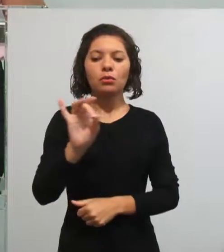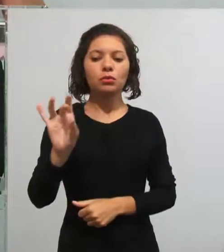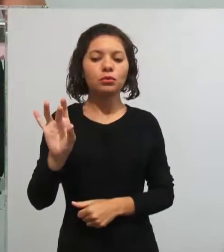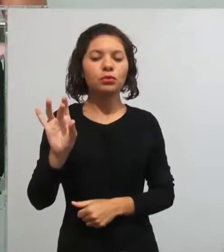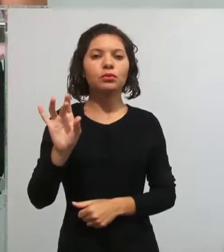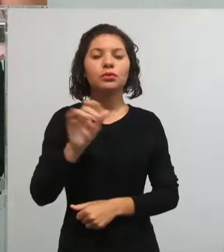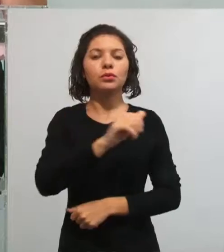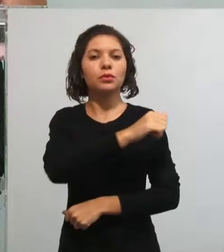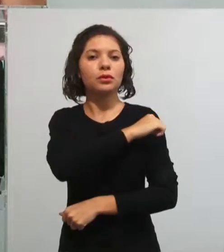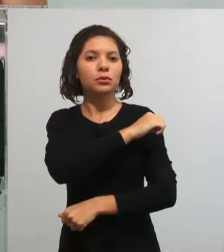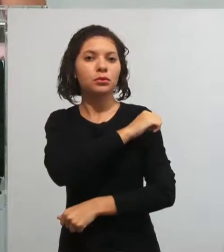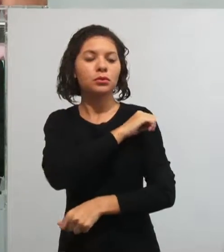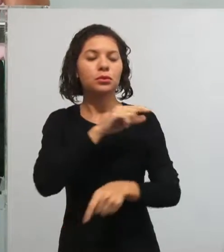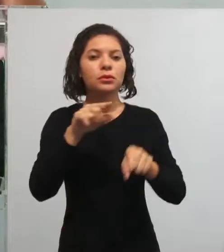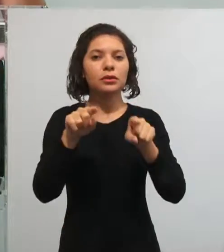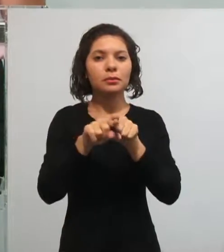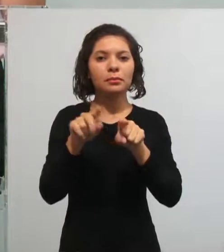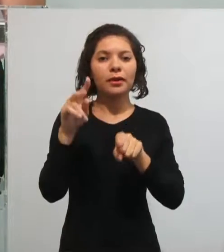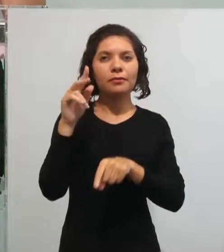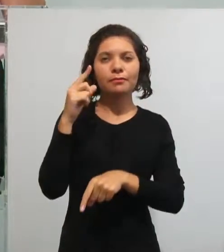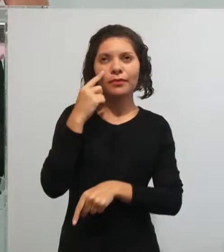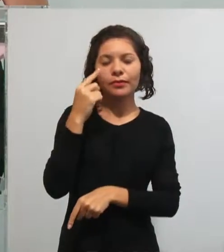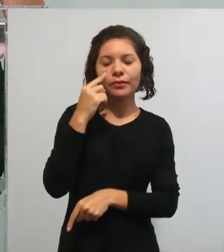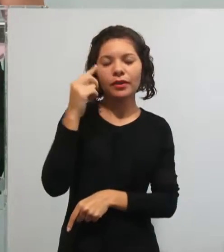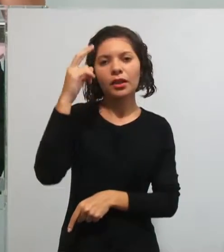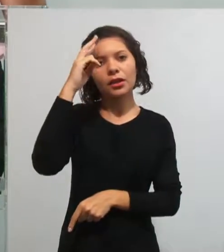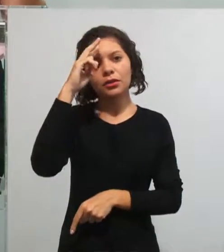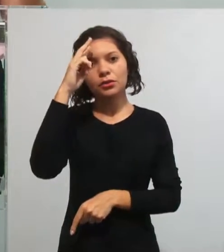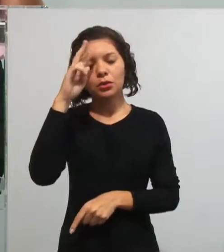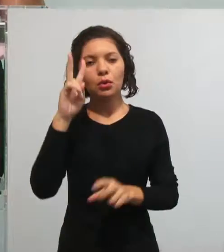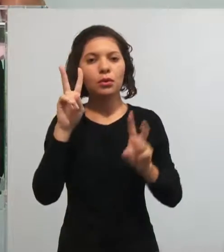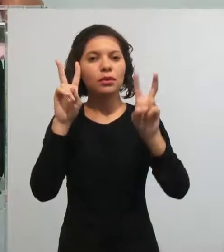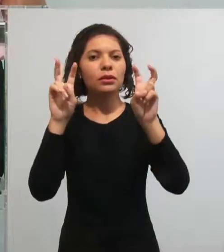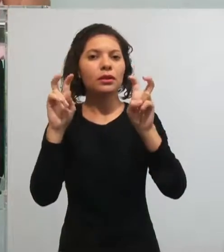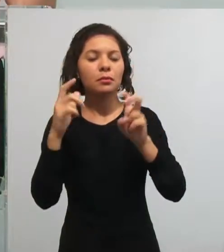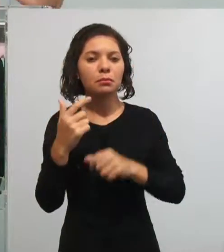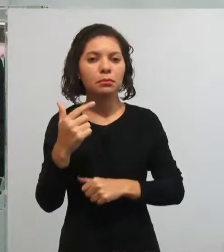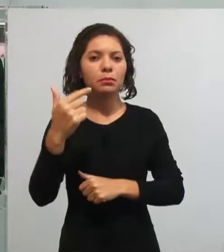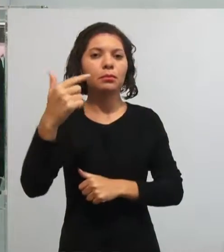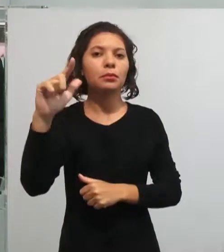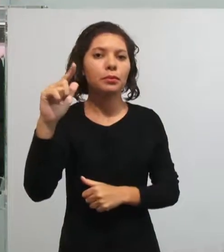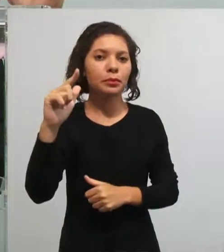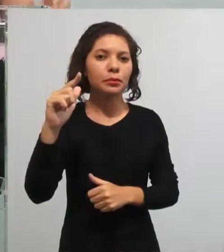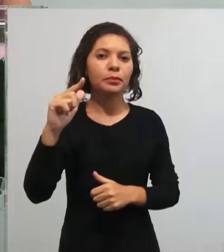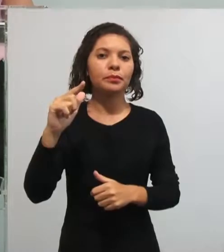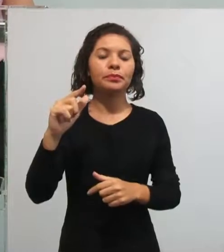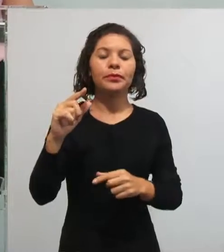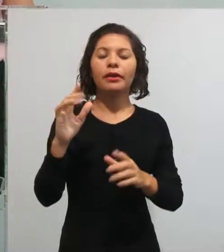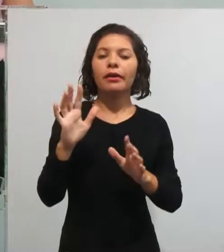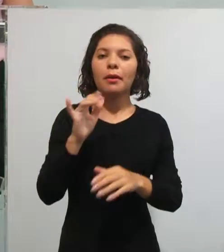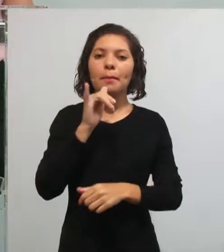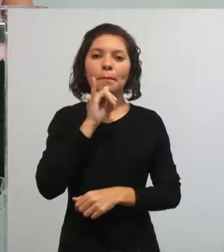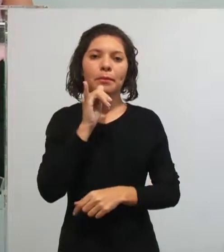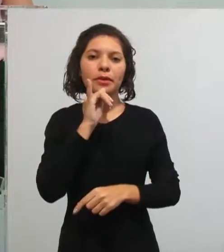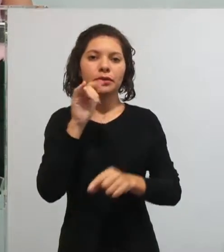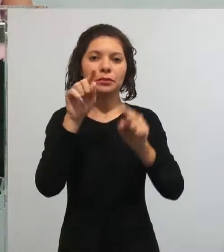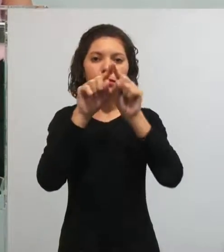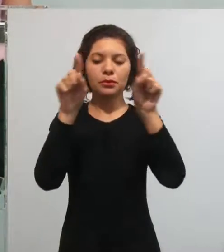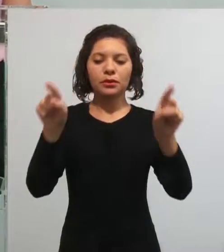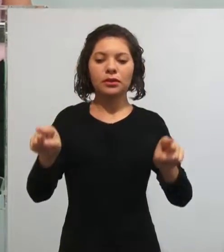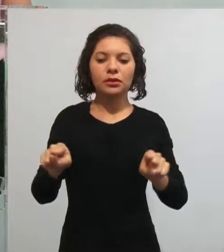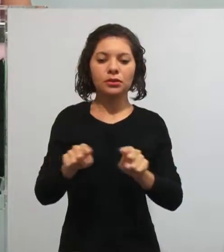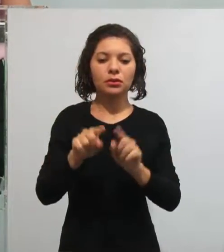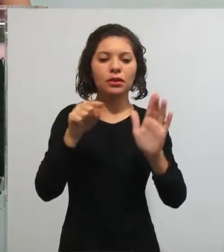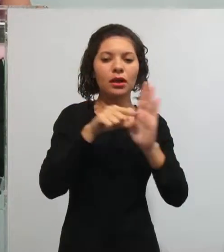a compreensão da história, da temática, de uma outra forma que meramente aquele questionário lá. O que você entendeu do tema? O